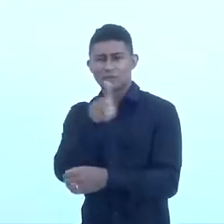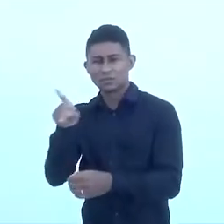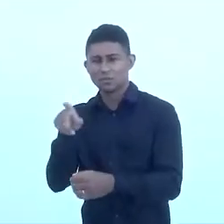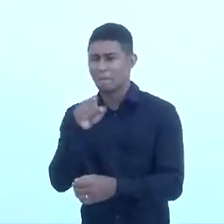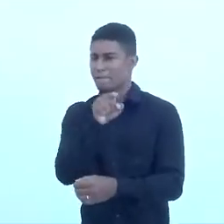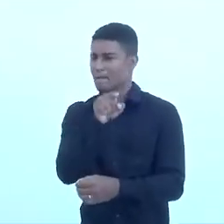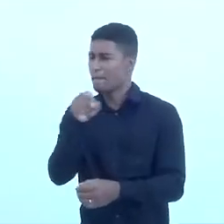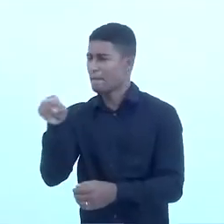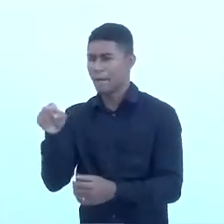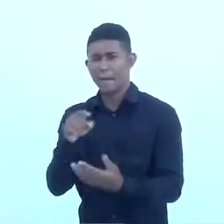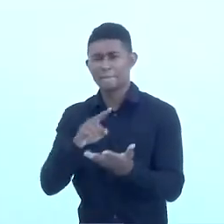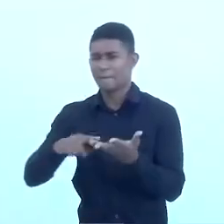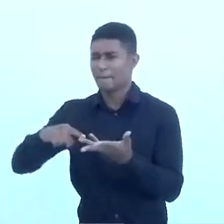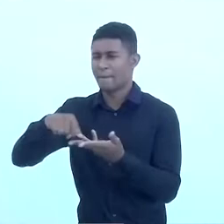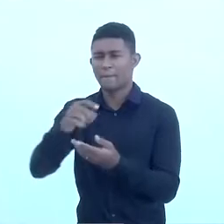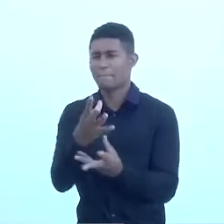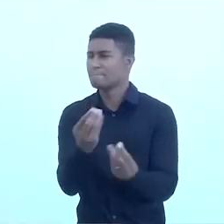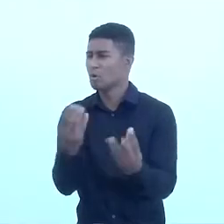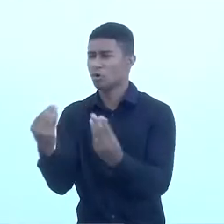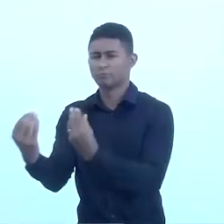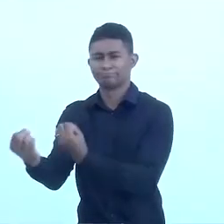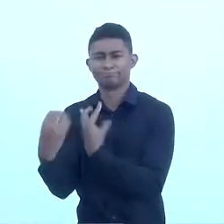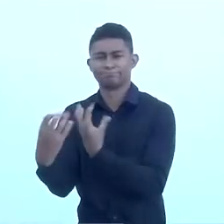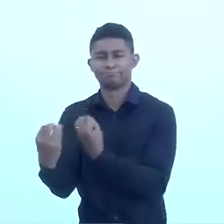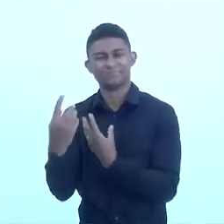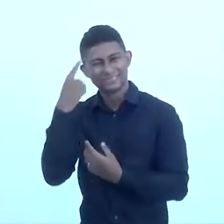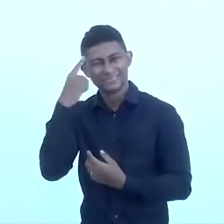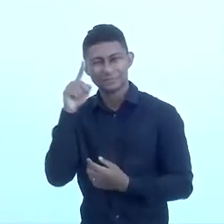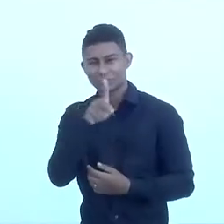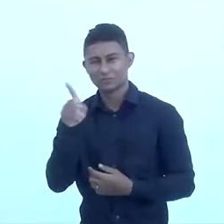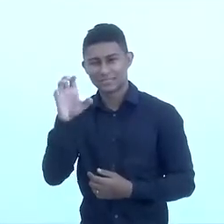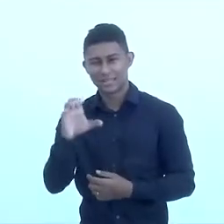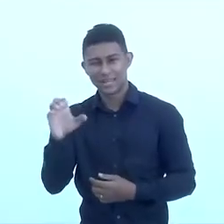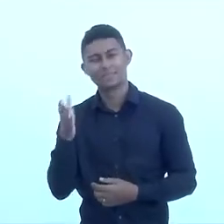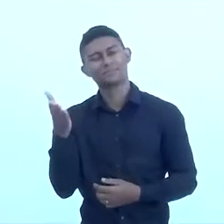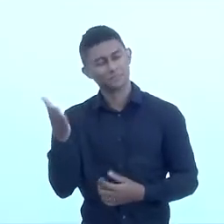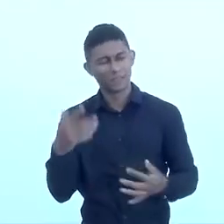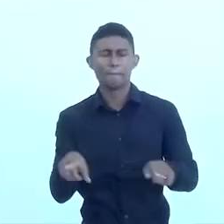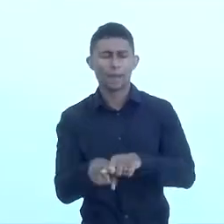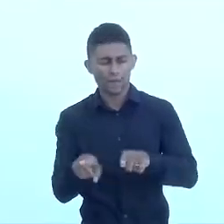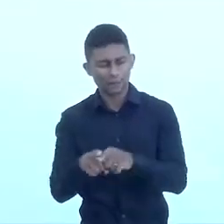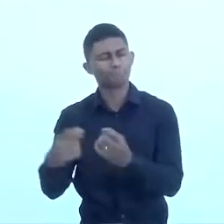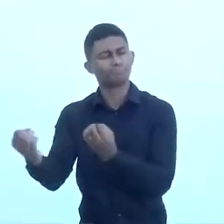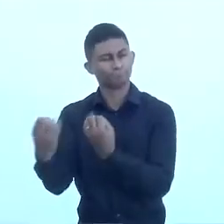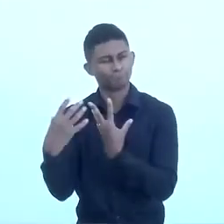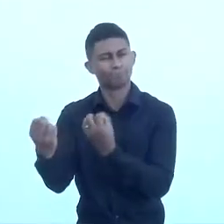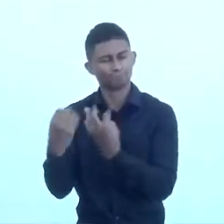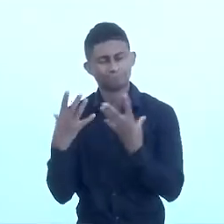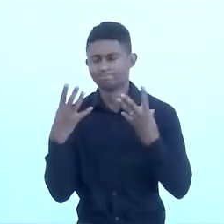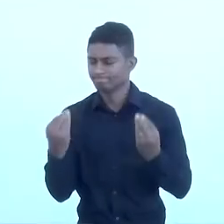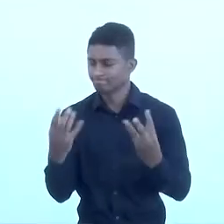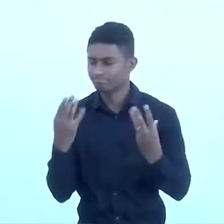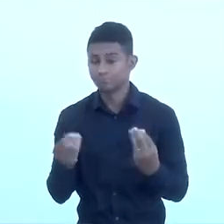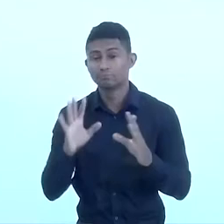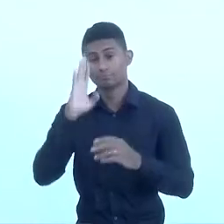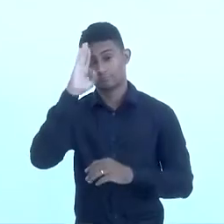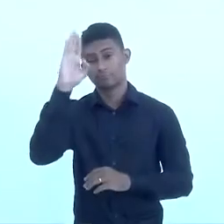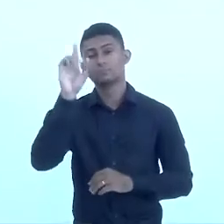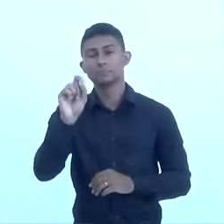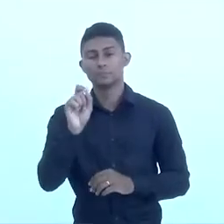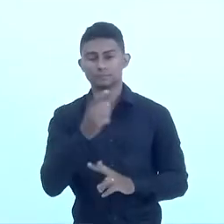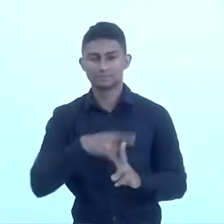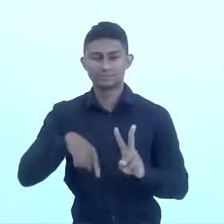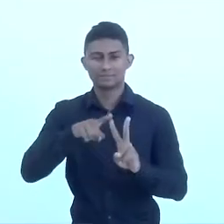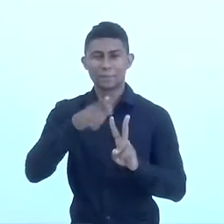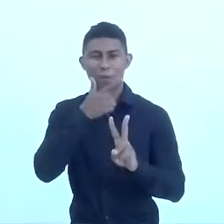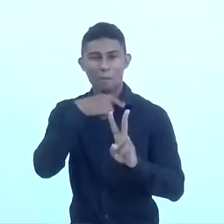incríveis que eu tive. Essa professora de ciências que fez essa experiência. E outros, né, que... Mas meu pai e minha mãe,